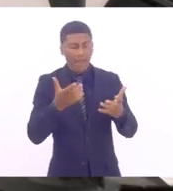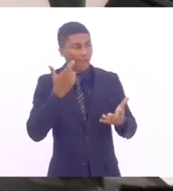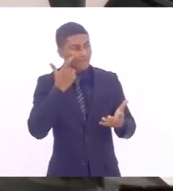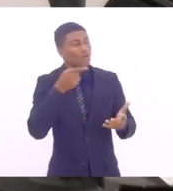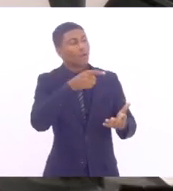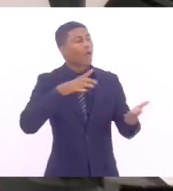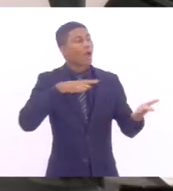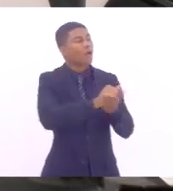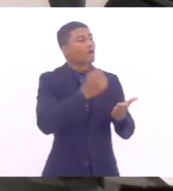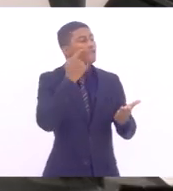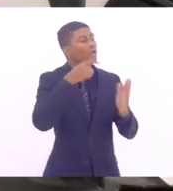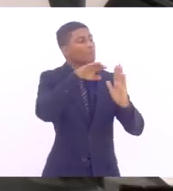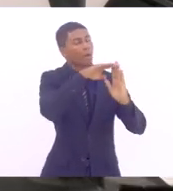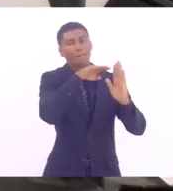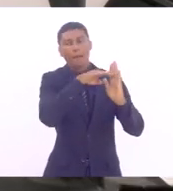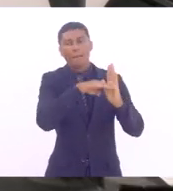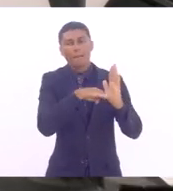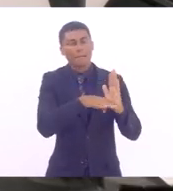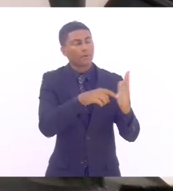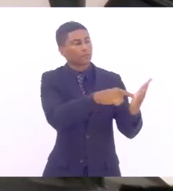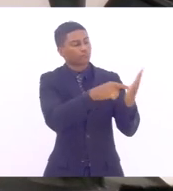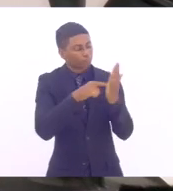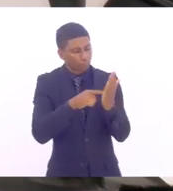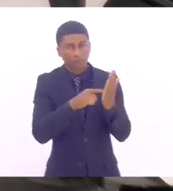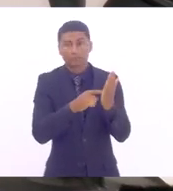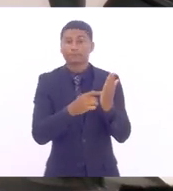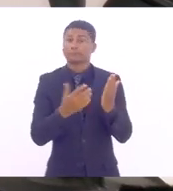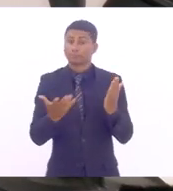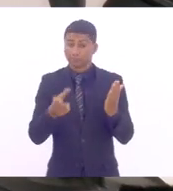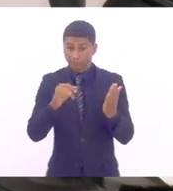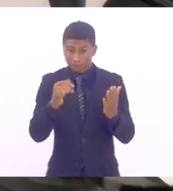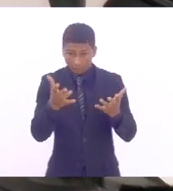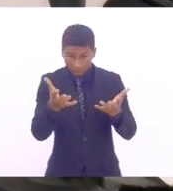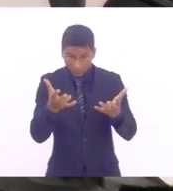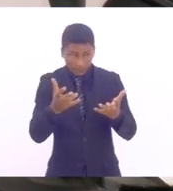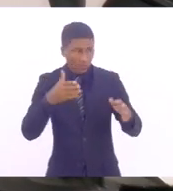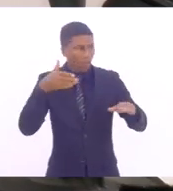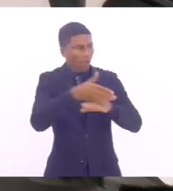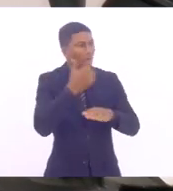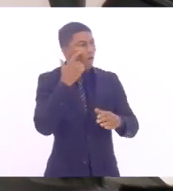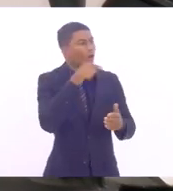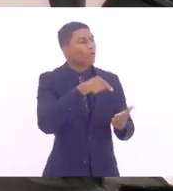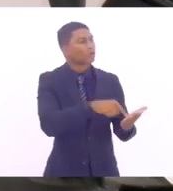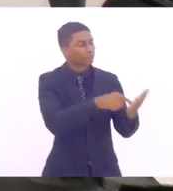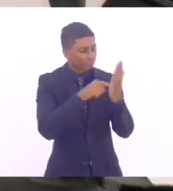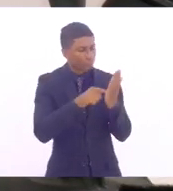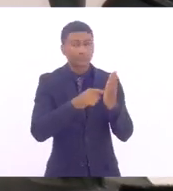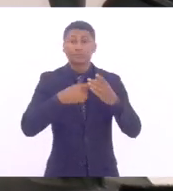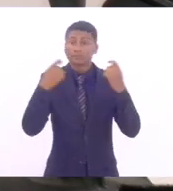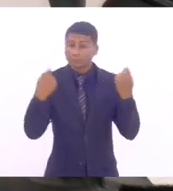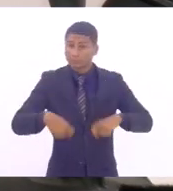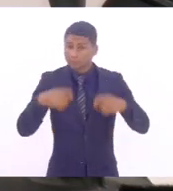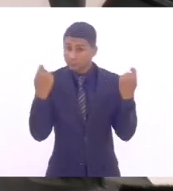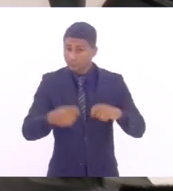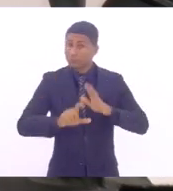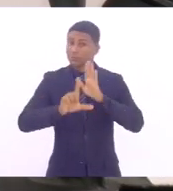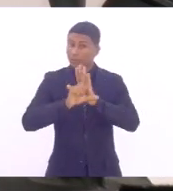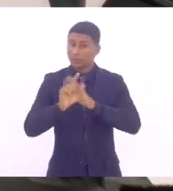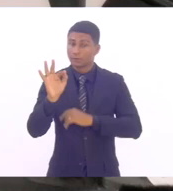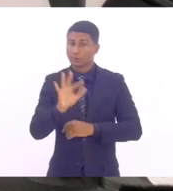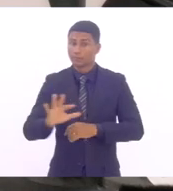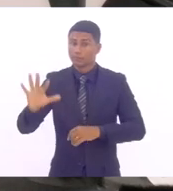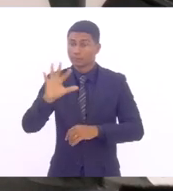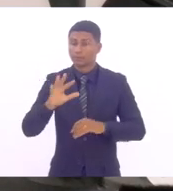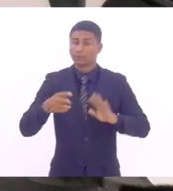esse registro, para você ter acesso a esse registro, você tem que estar respaldado por lei federal, artigo 22,